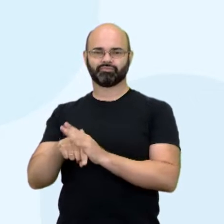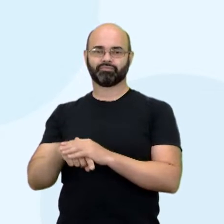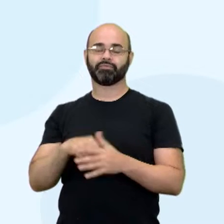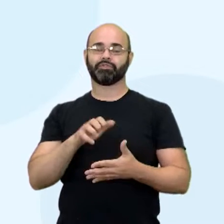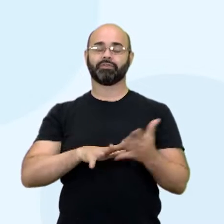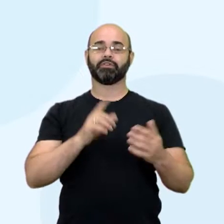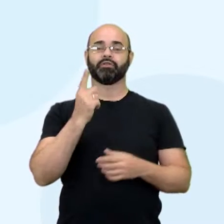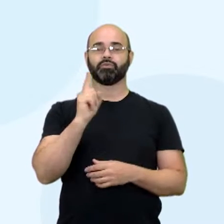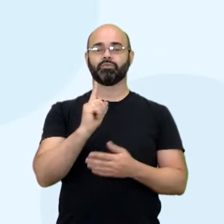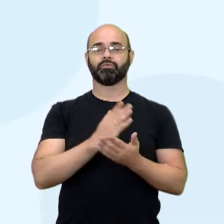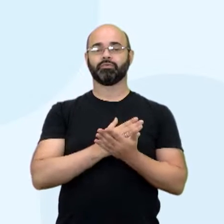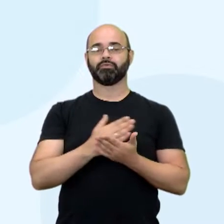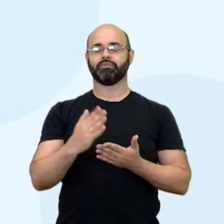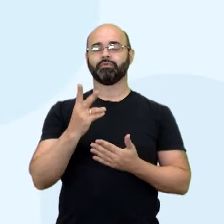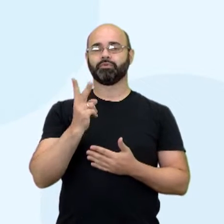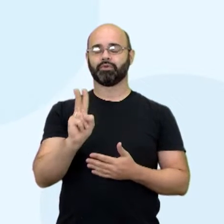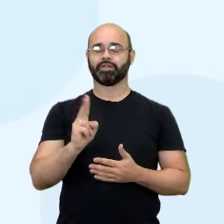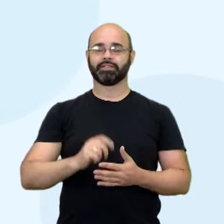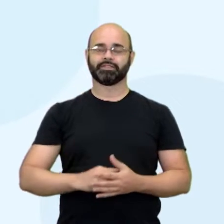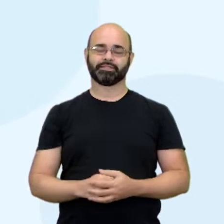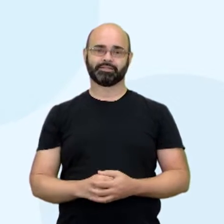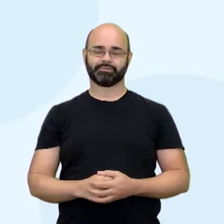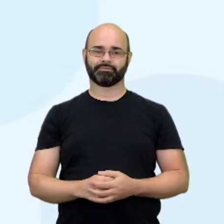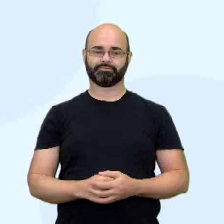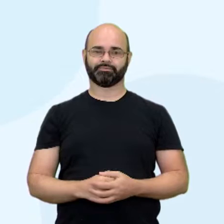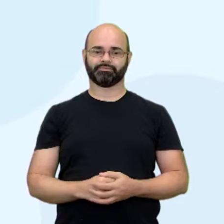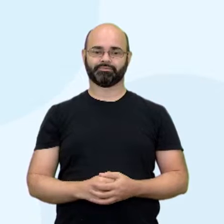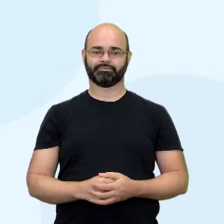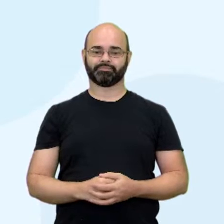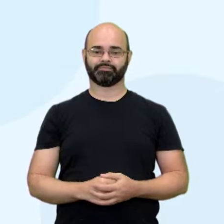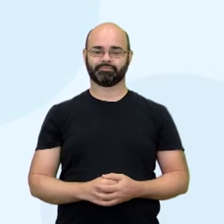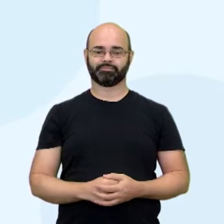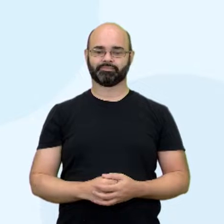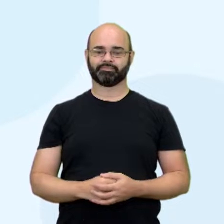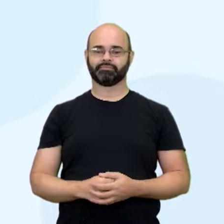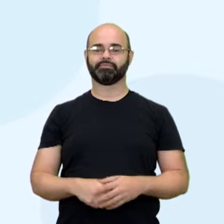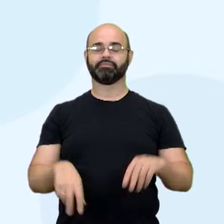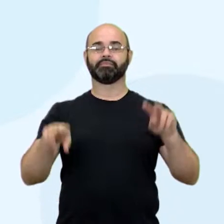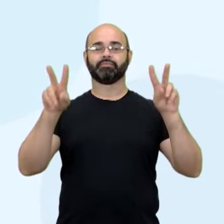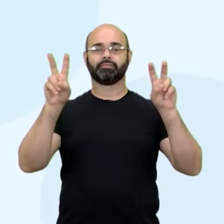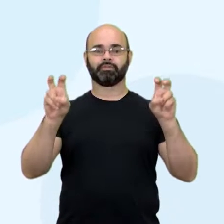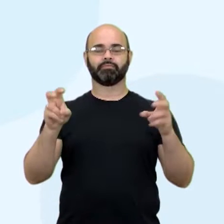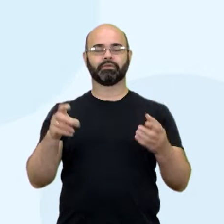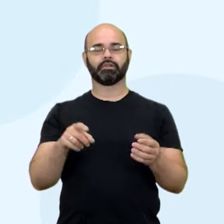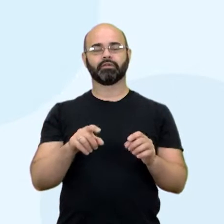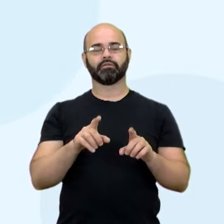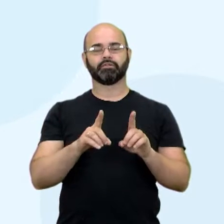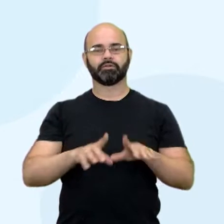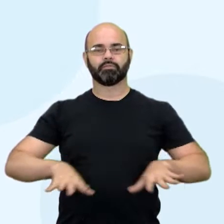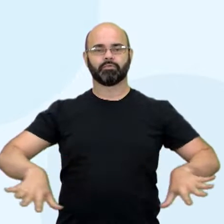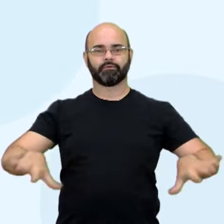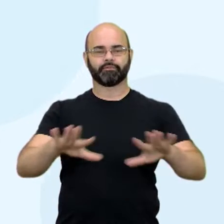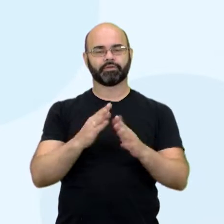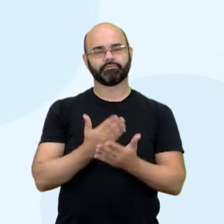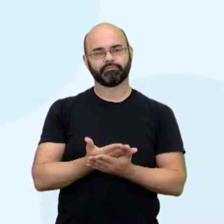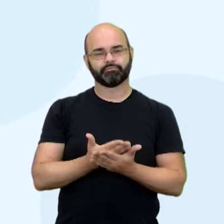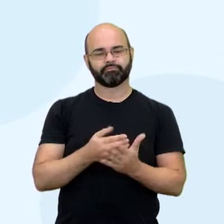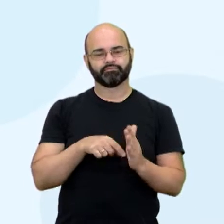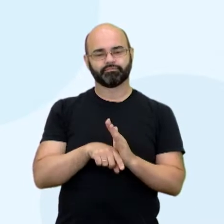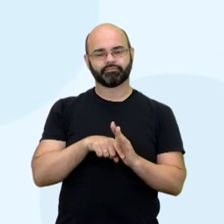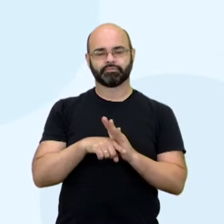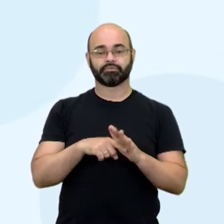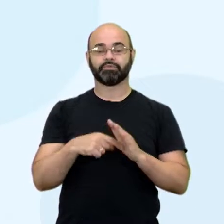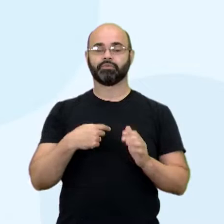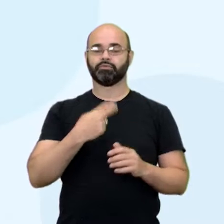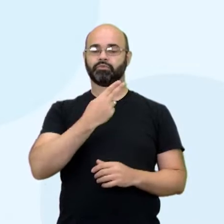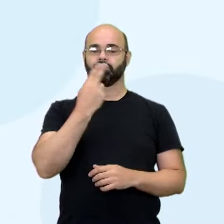introdução 2, e o tema dessa atividade, estudos demográficos. Eu sou o professor Antônio Russo Júnior, lembrando que